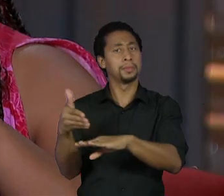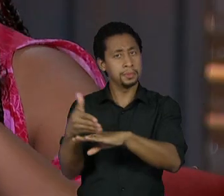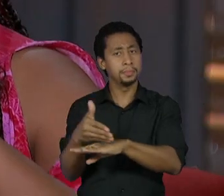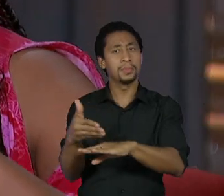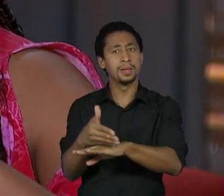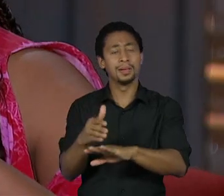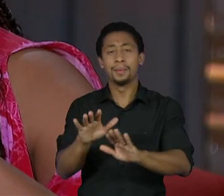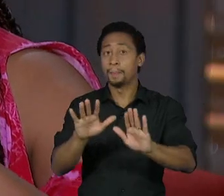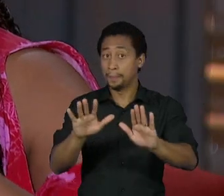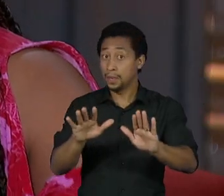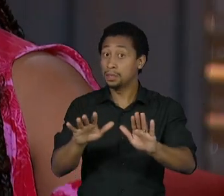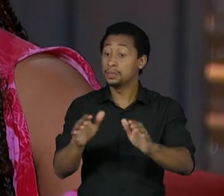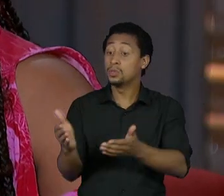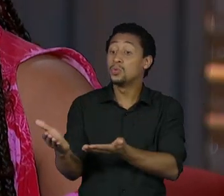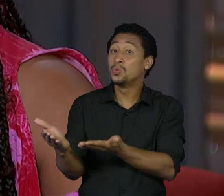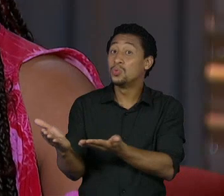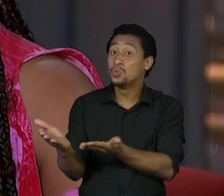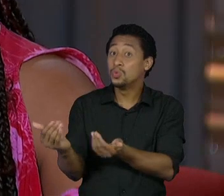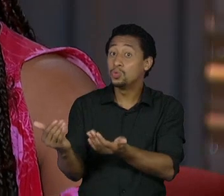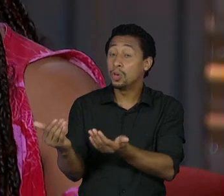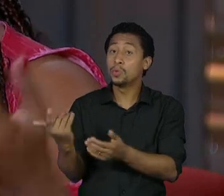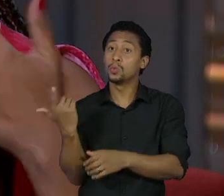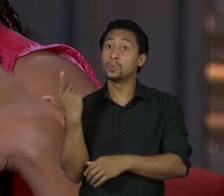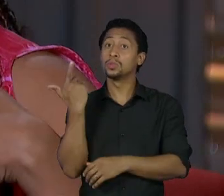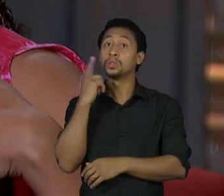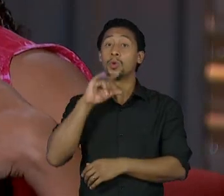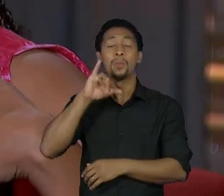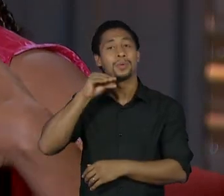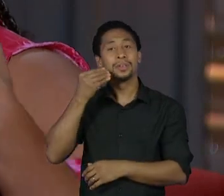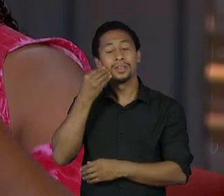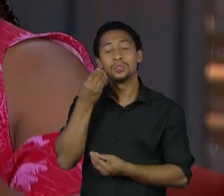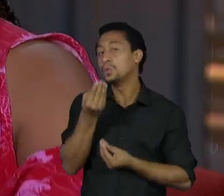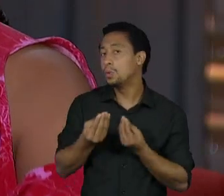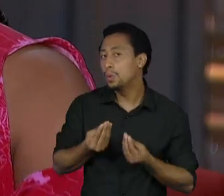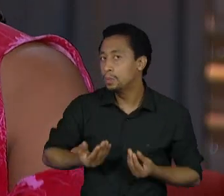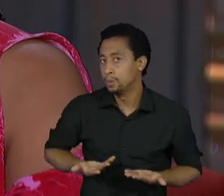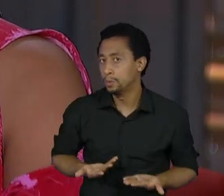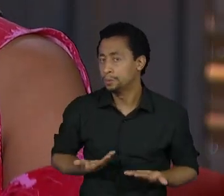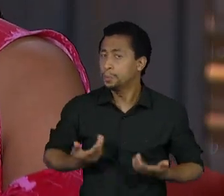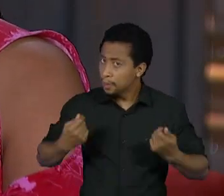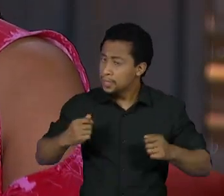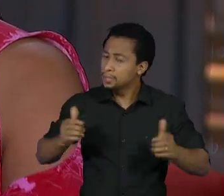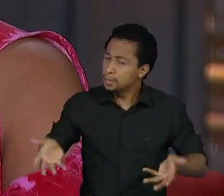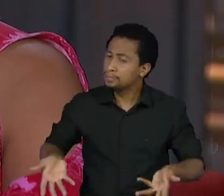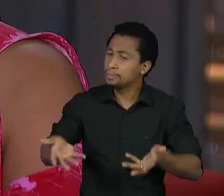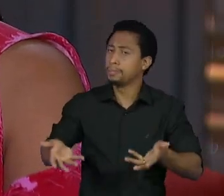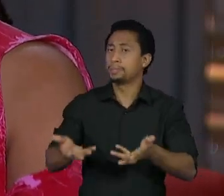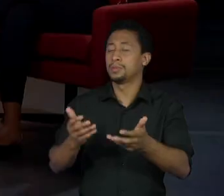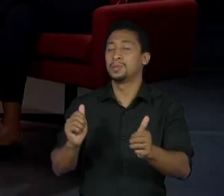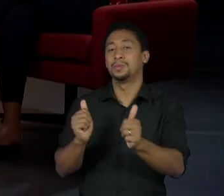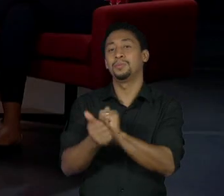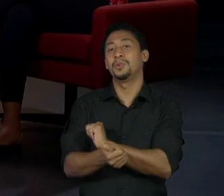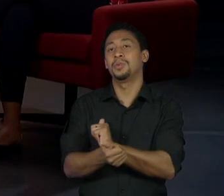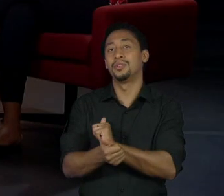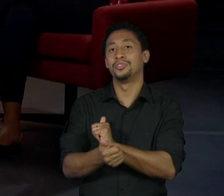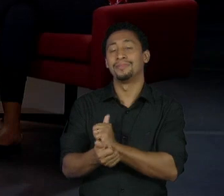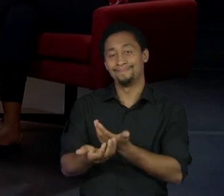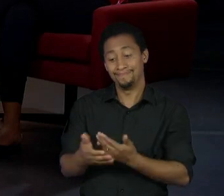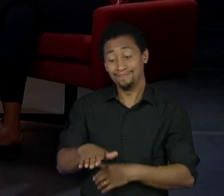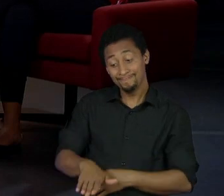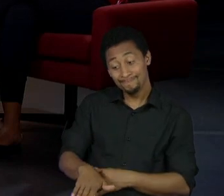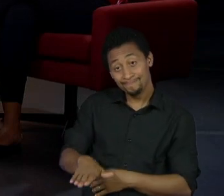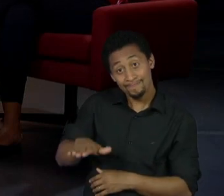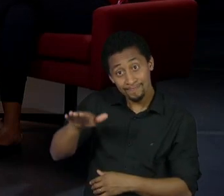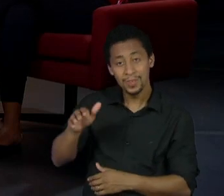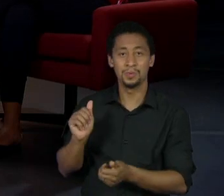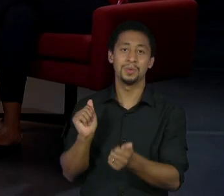que esses jovens, eles só terão essa oportunidade se o esporte for uma possibilidade na sua infância. Né? Se a cultura for uma